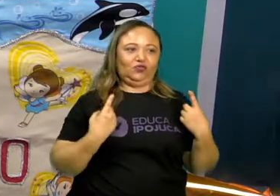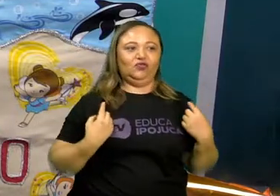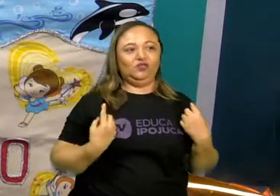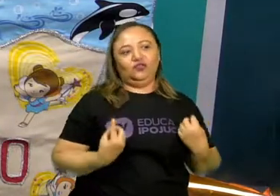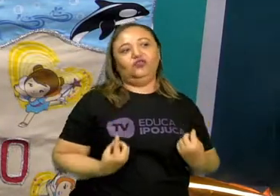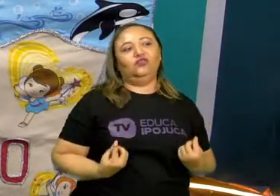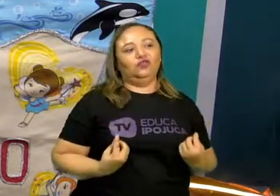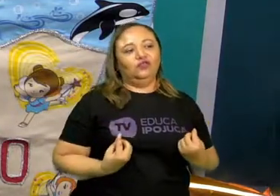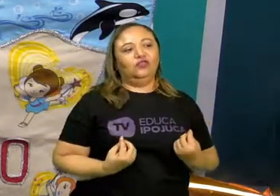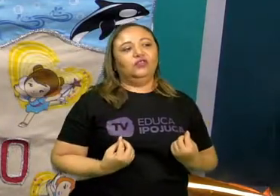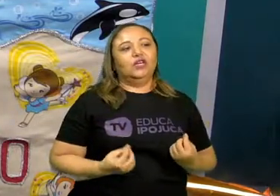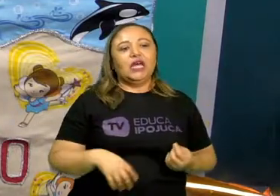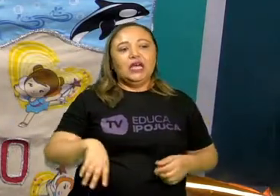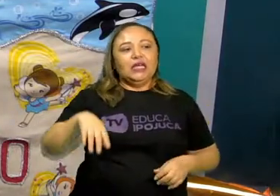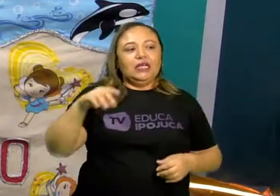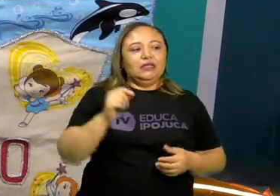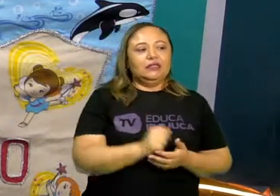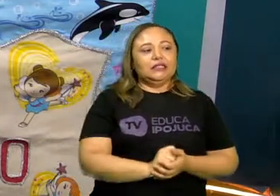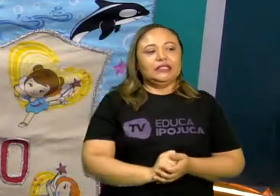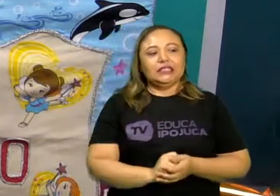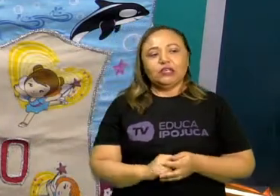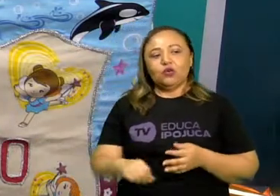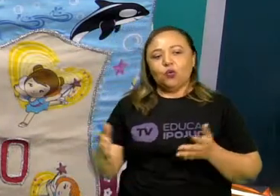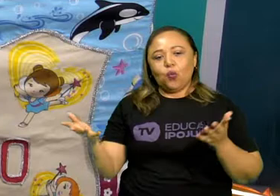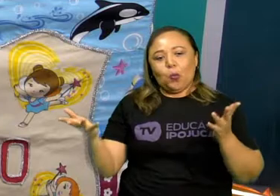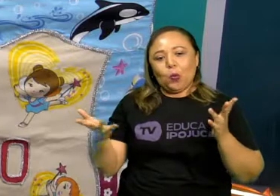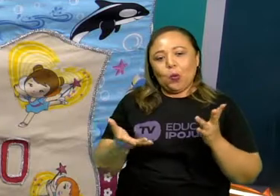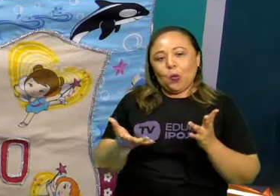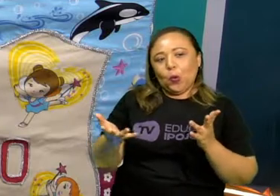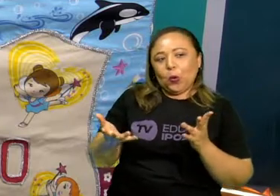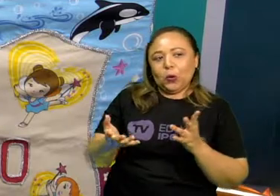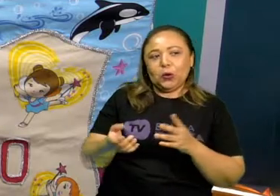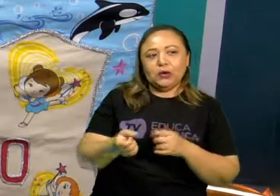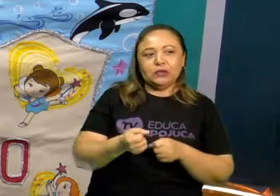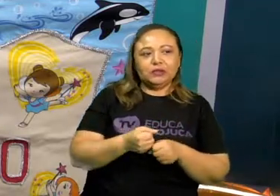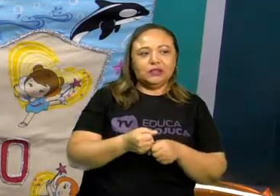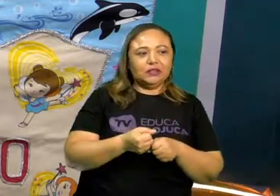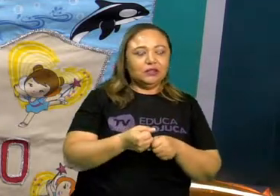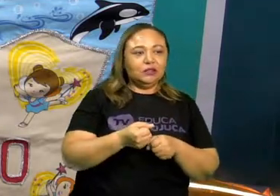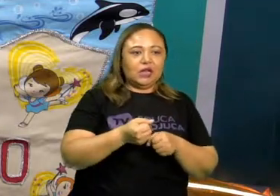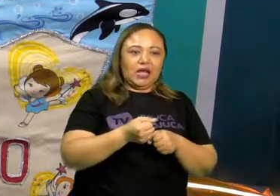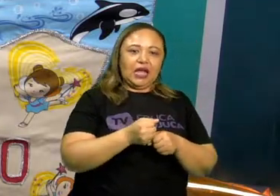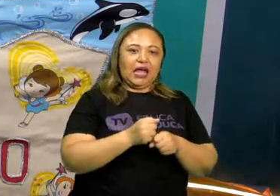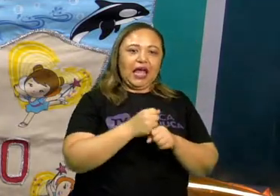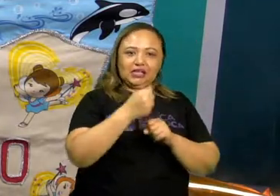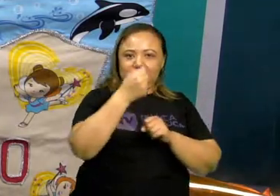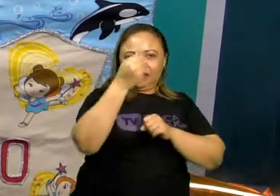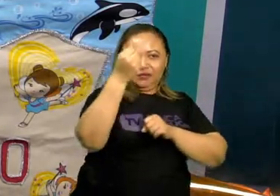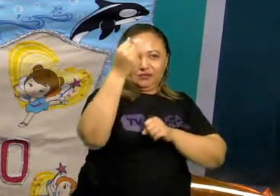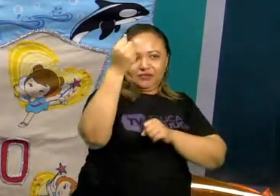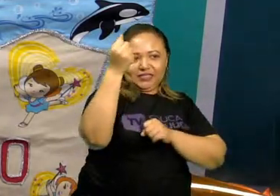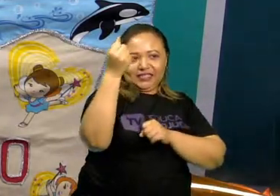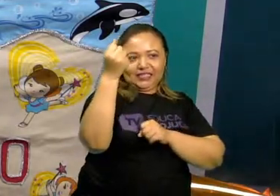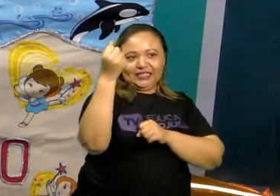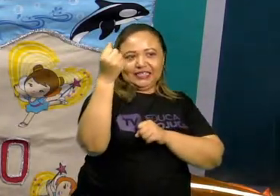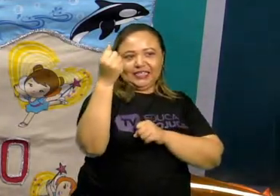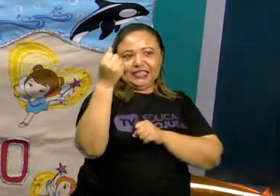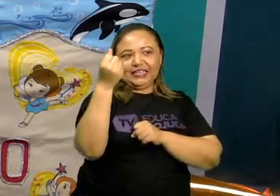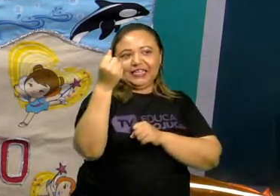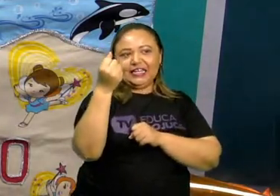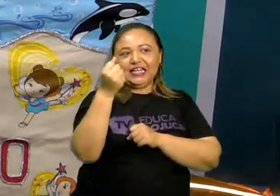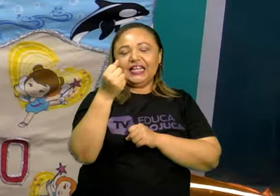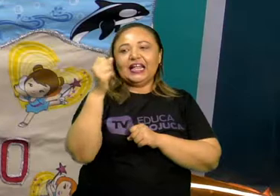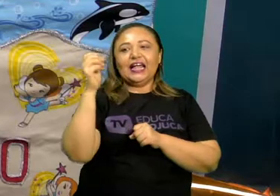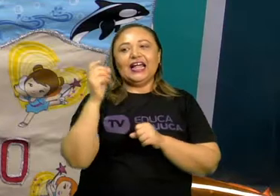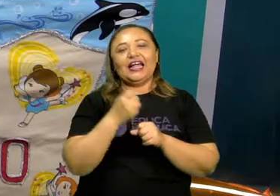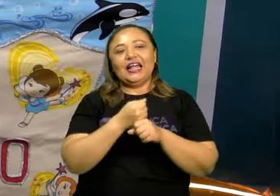então. Tia Lê trouxe a nossa sombrinha, gente. Que